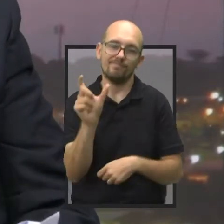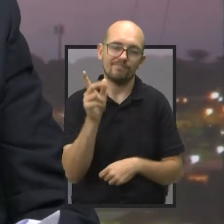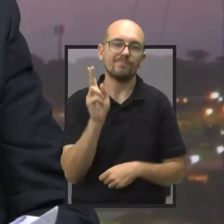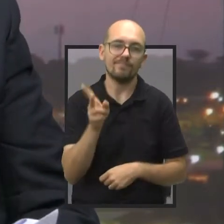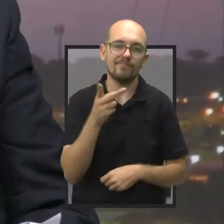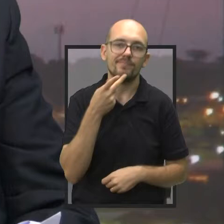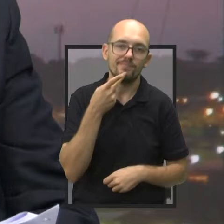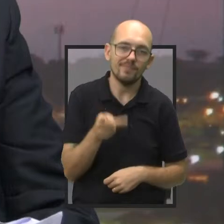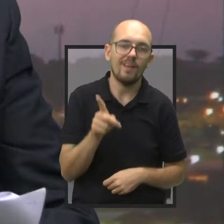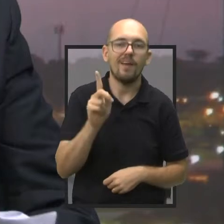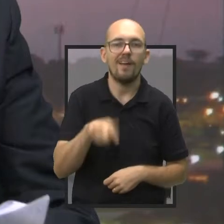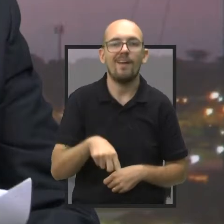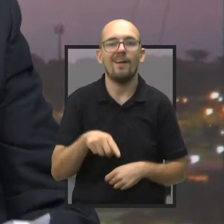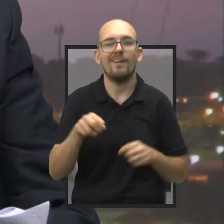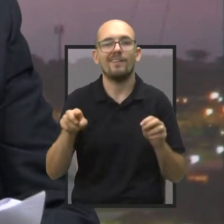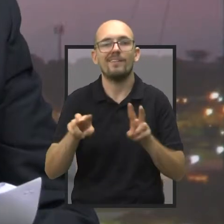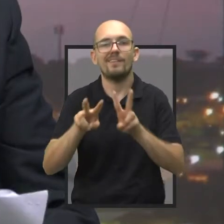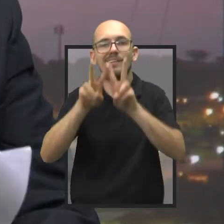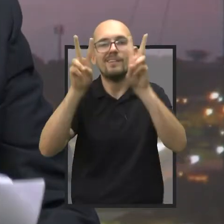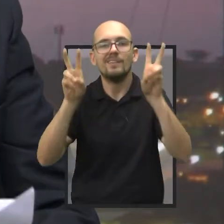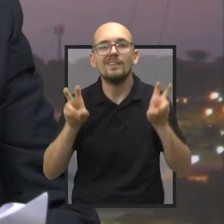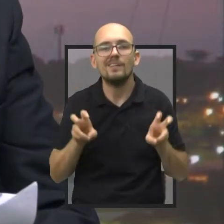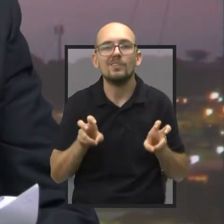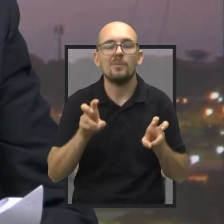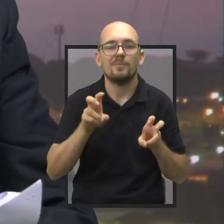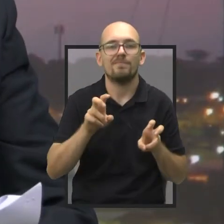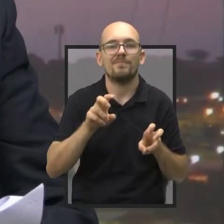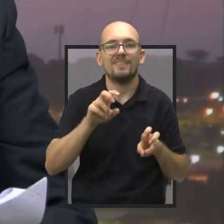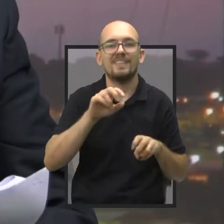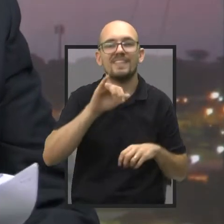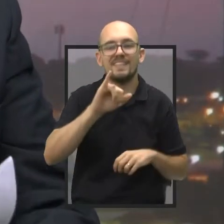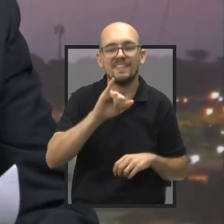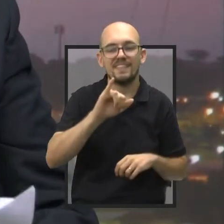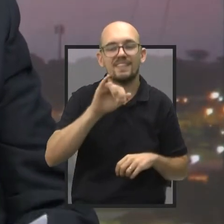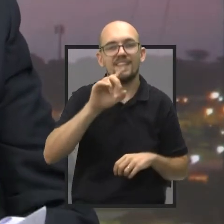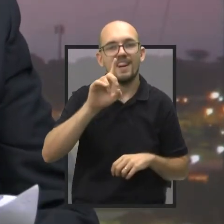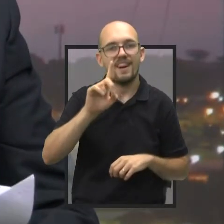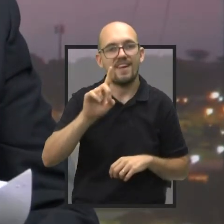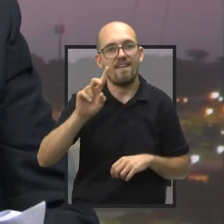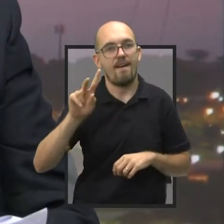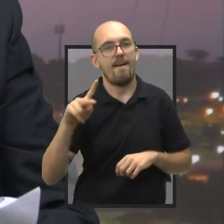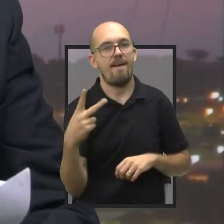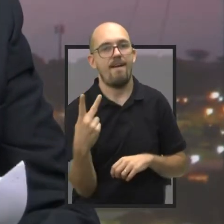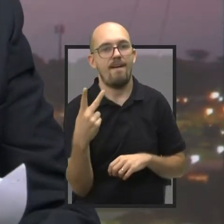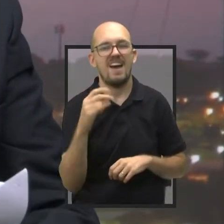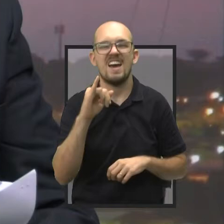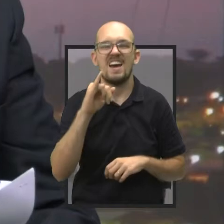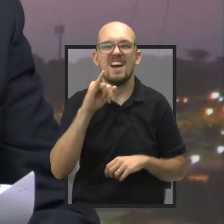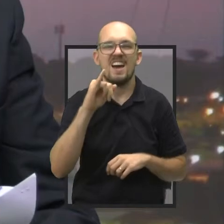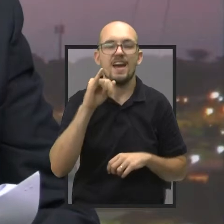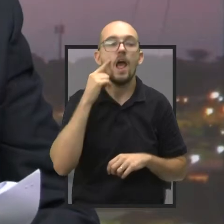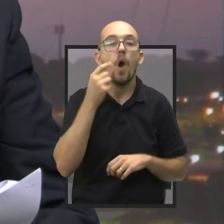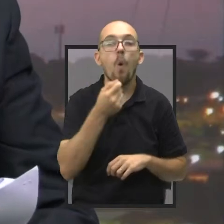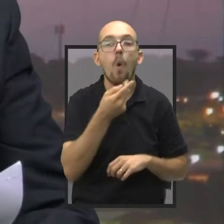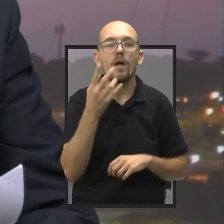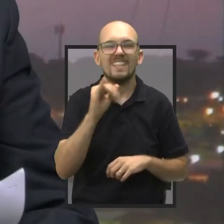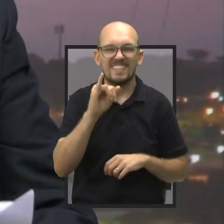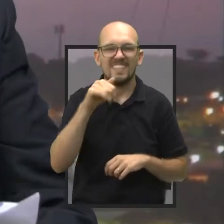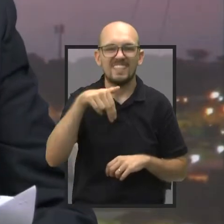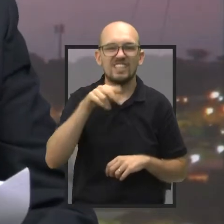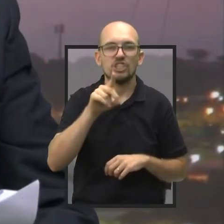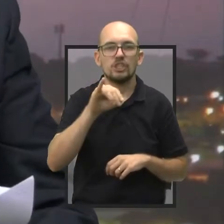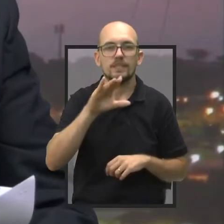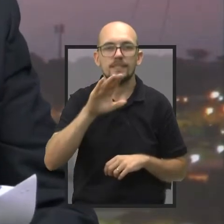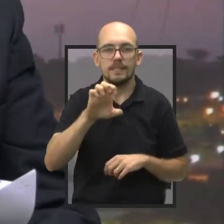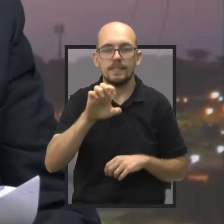econômica, é a questão também do Índice de Desenvolvimento Humano, o IDH, que também é outro